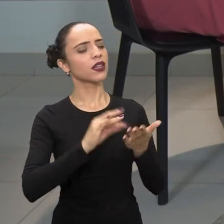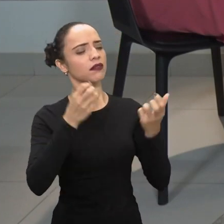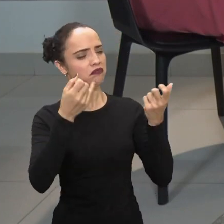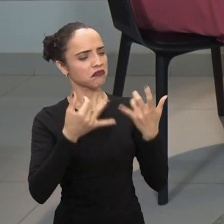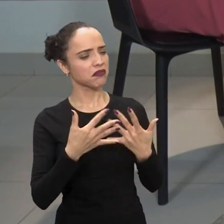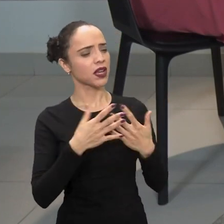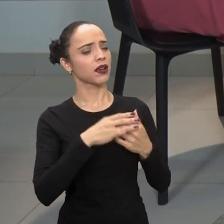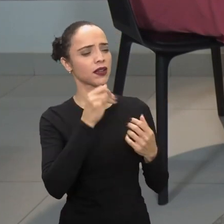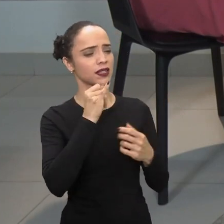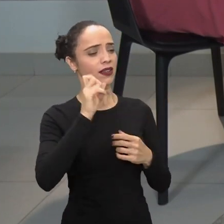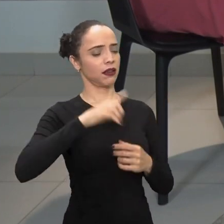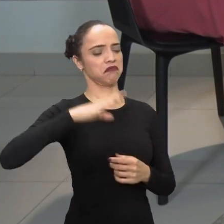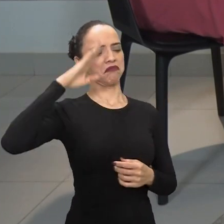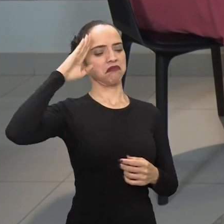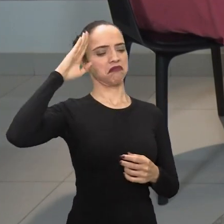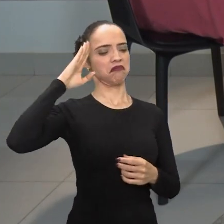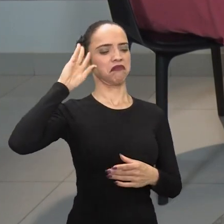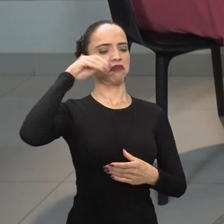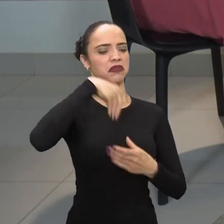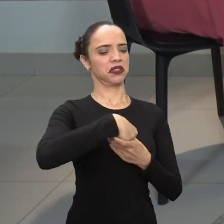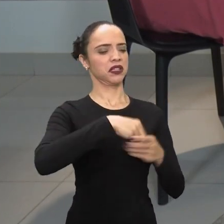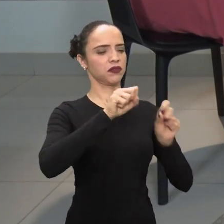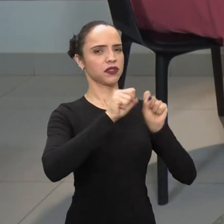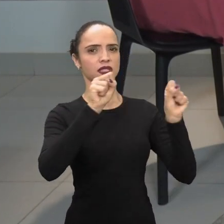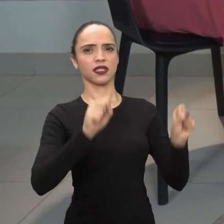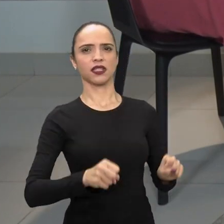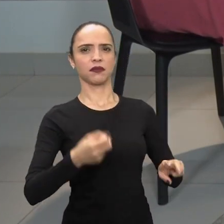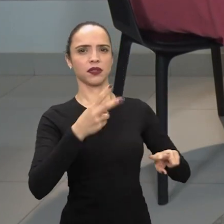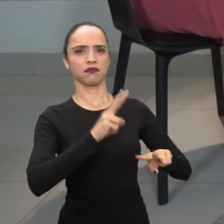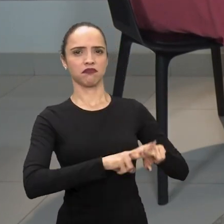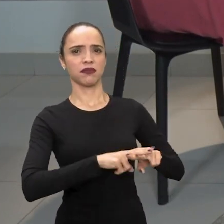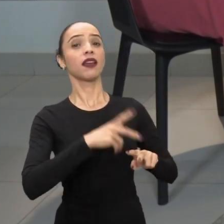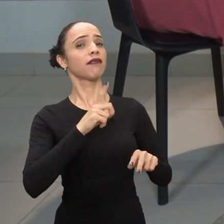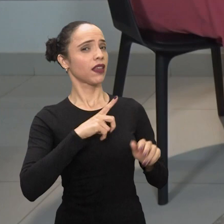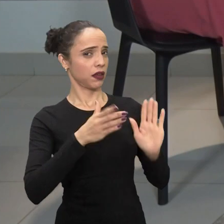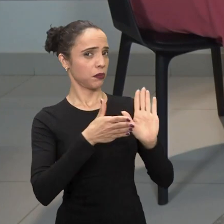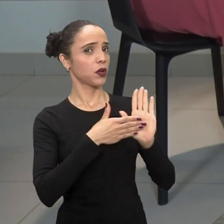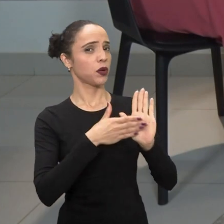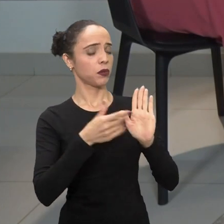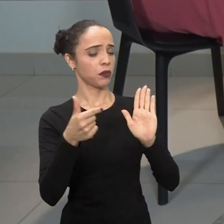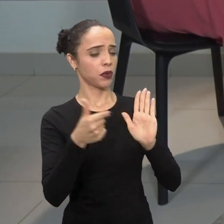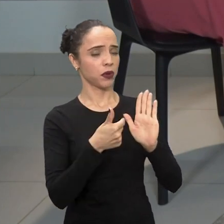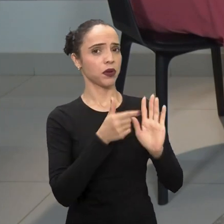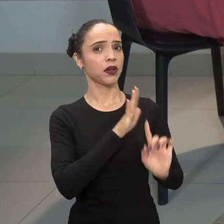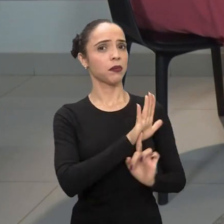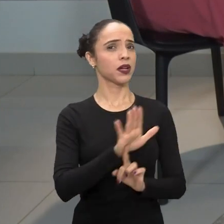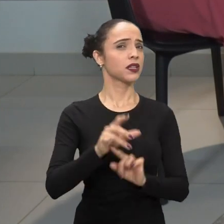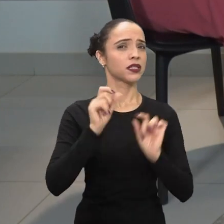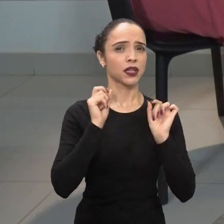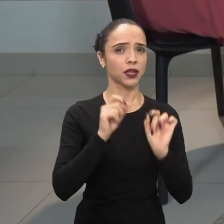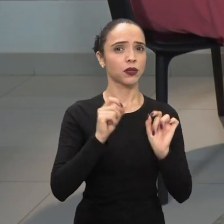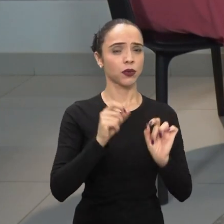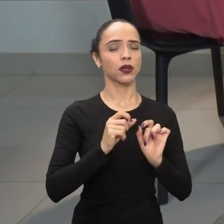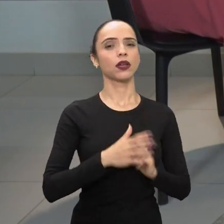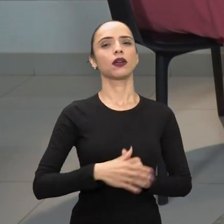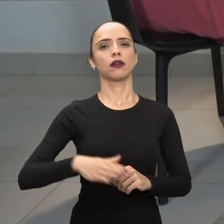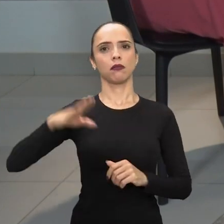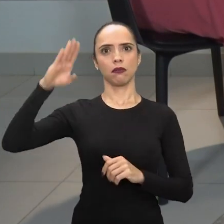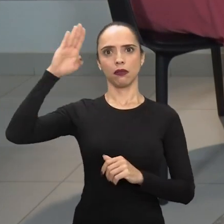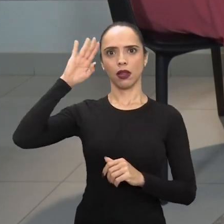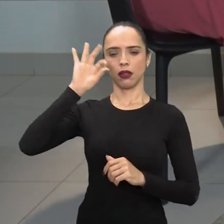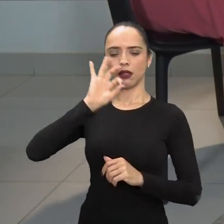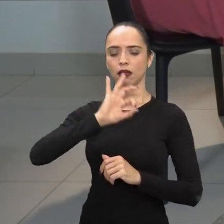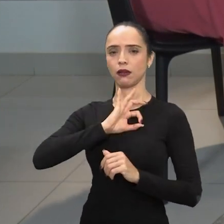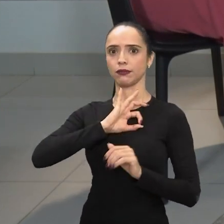da militarização do sistema carcerário a propostas que propõe a desmilitarização da polícia